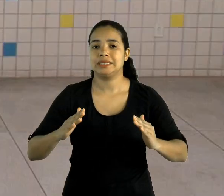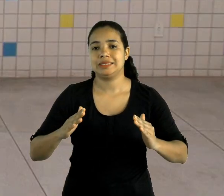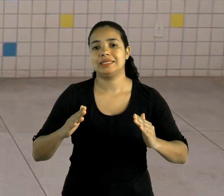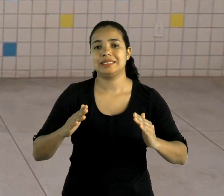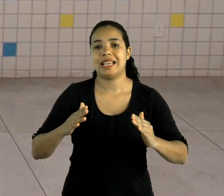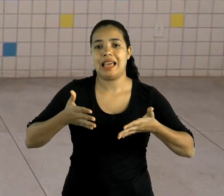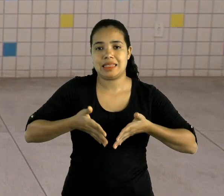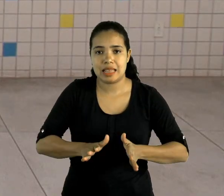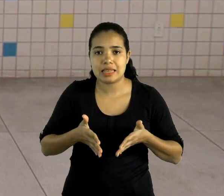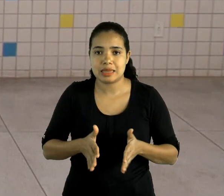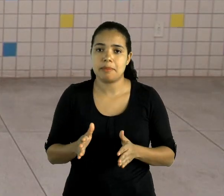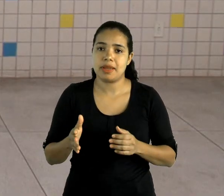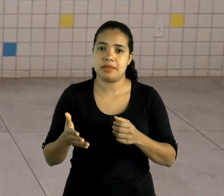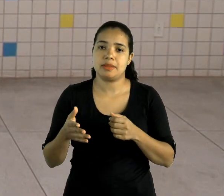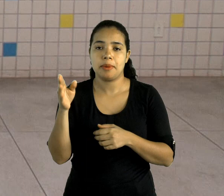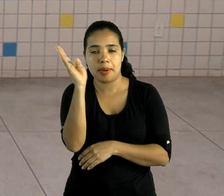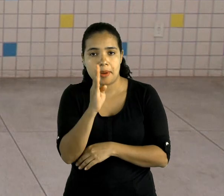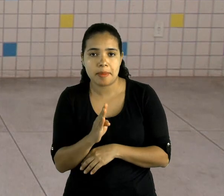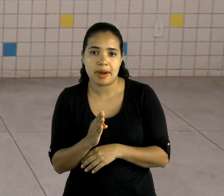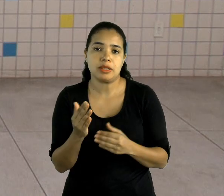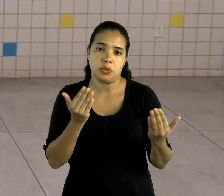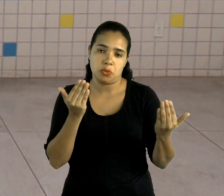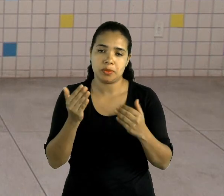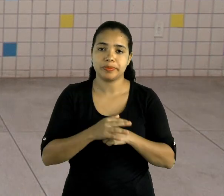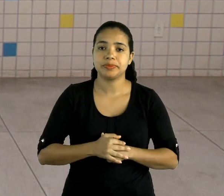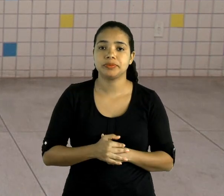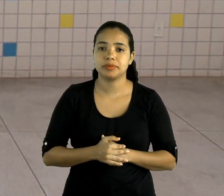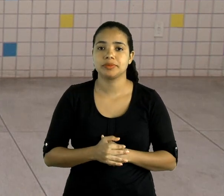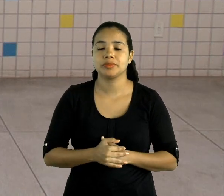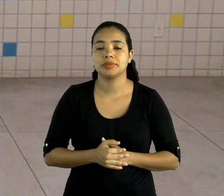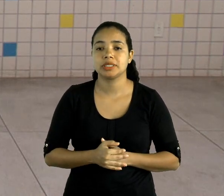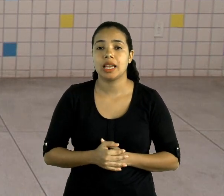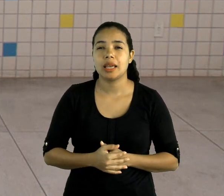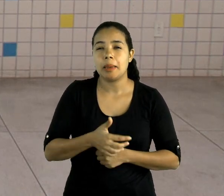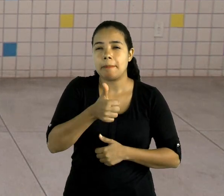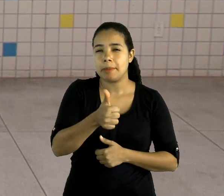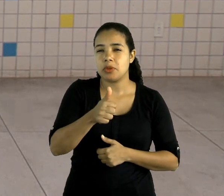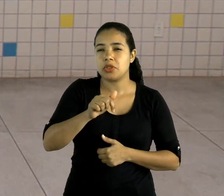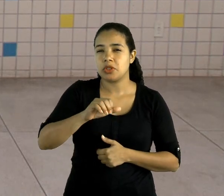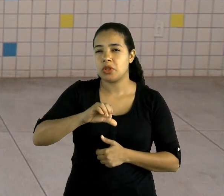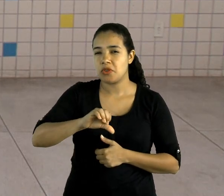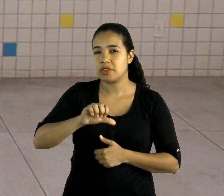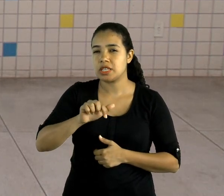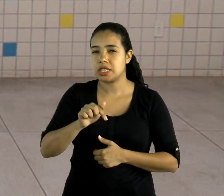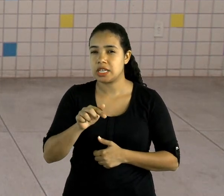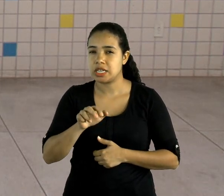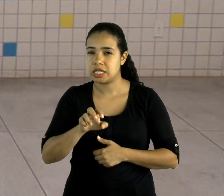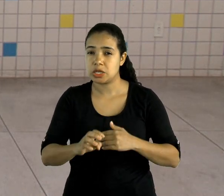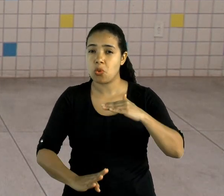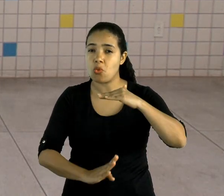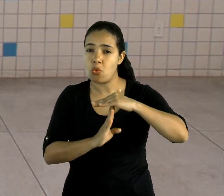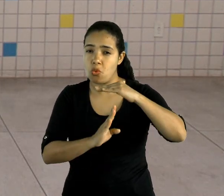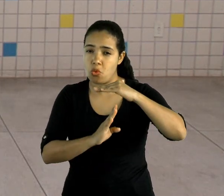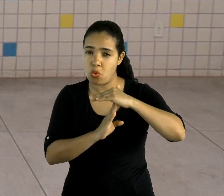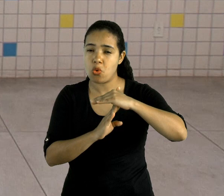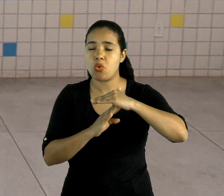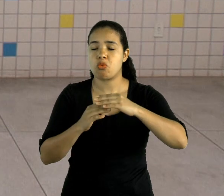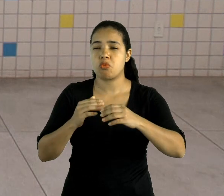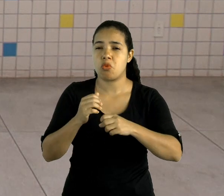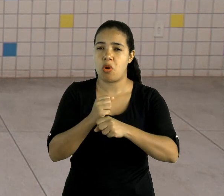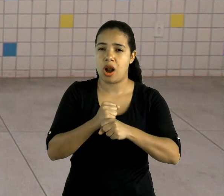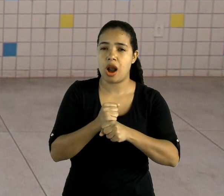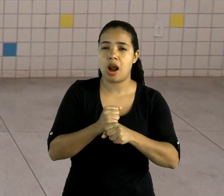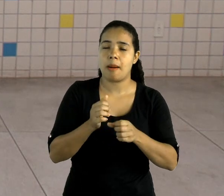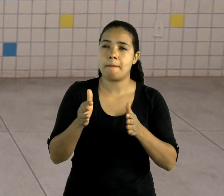base. Em 1985, o último ano em que a pirâmide etária ela